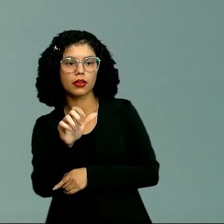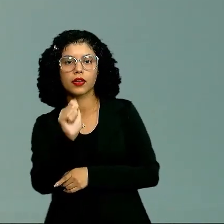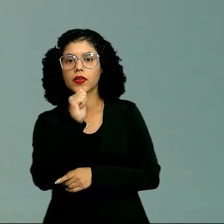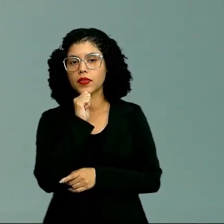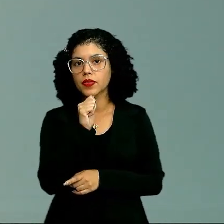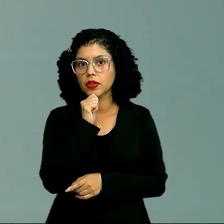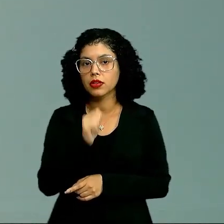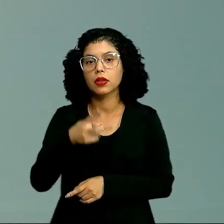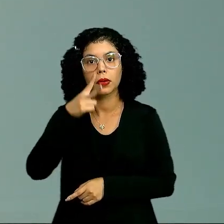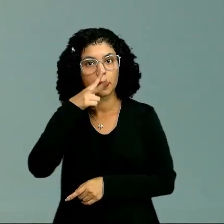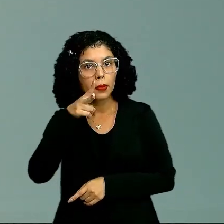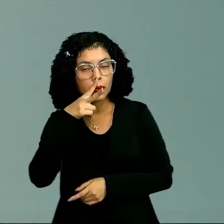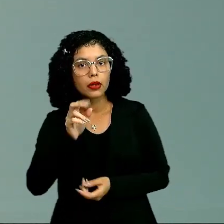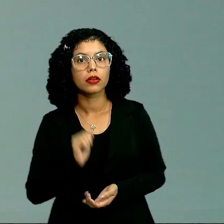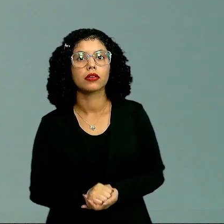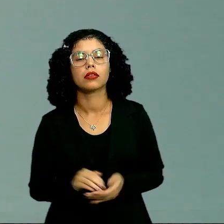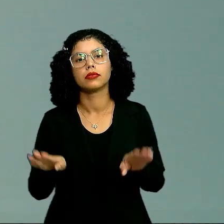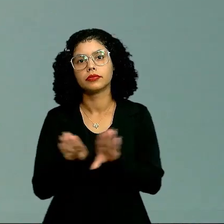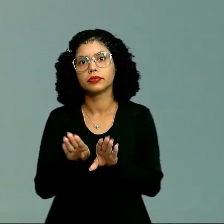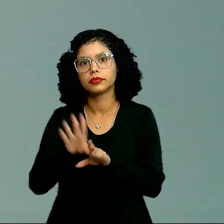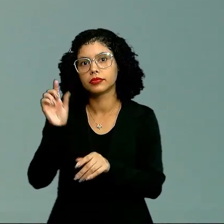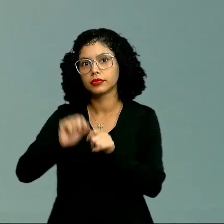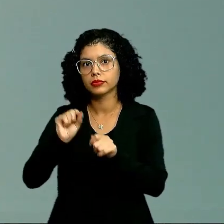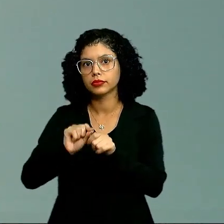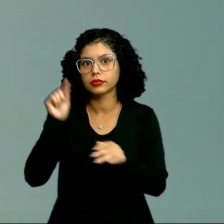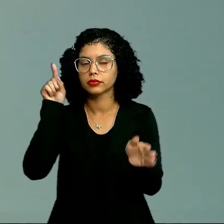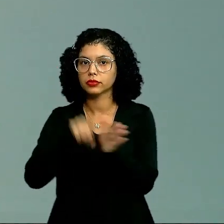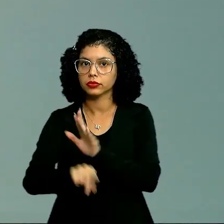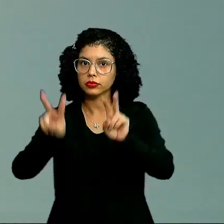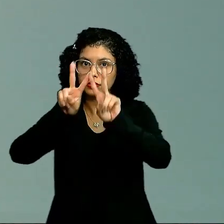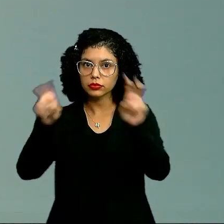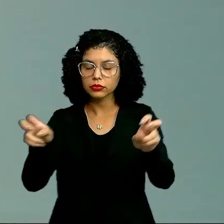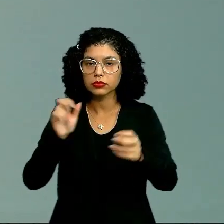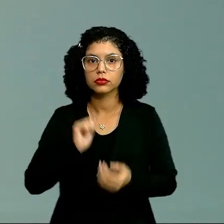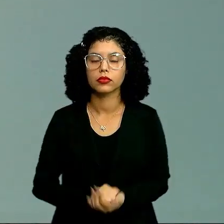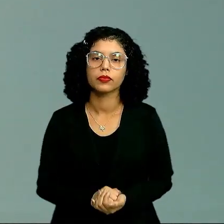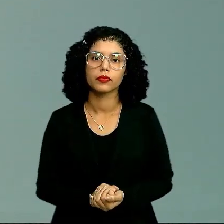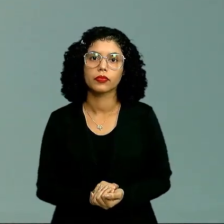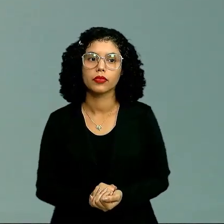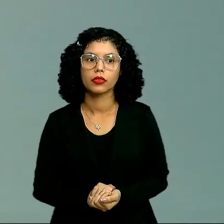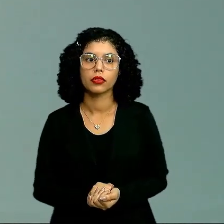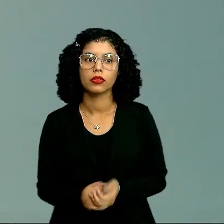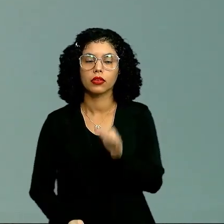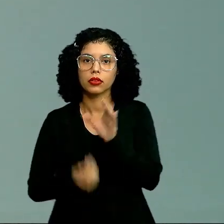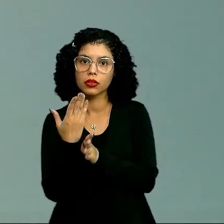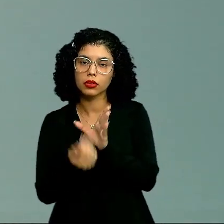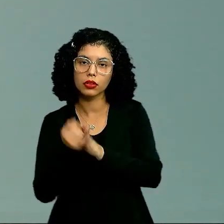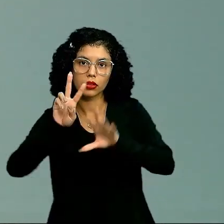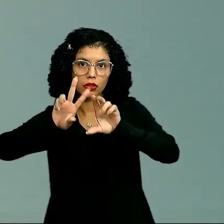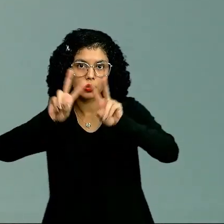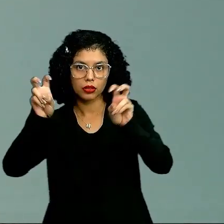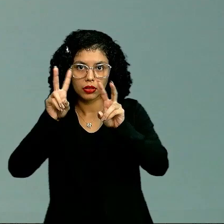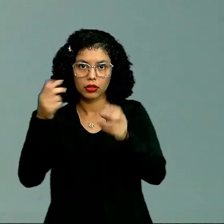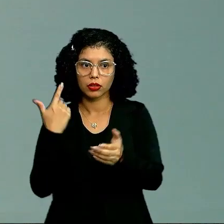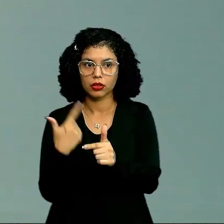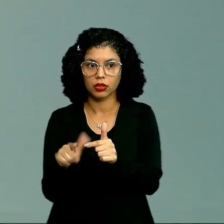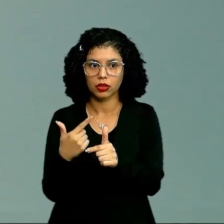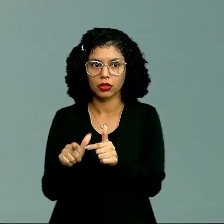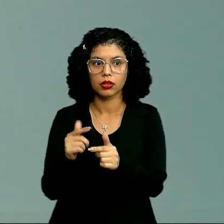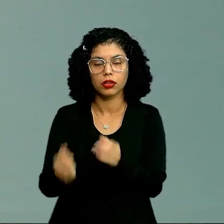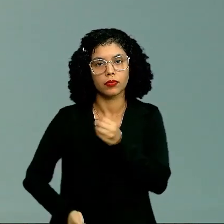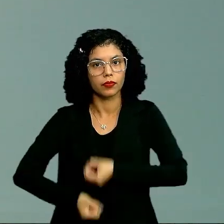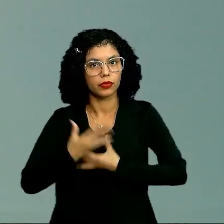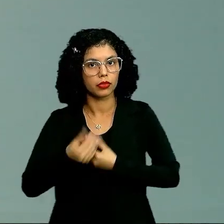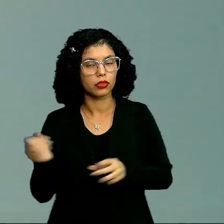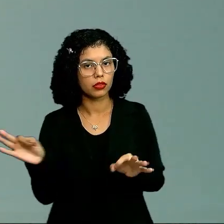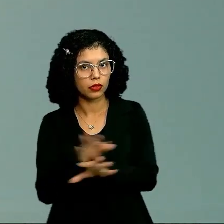Azevedo, é interessante que a gente faça a seguinte abordagem. A produção dele, como esse